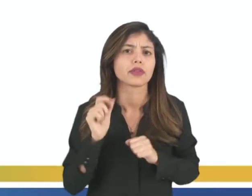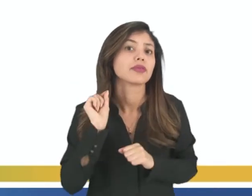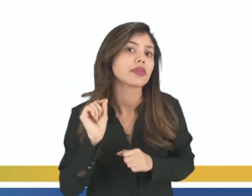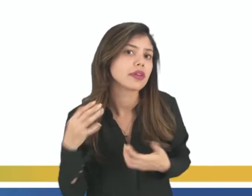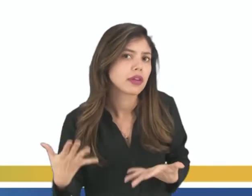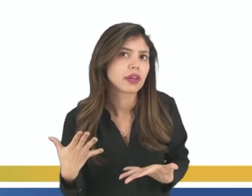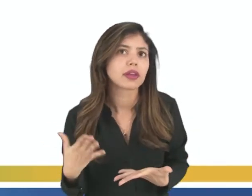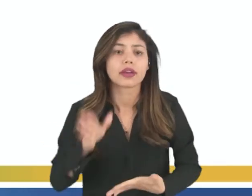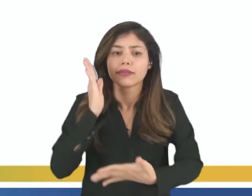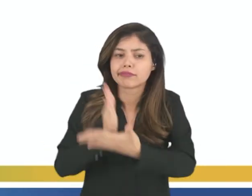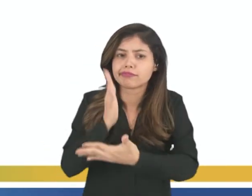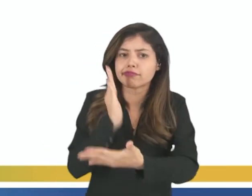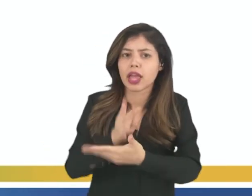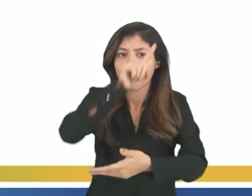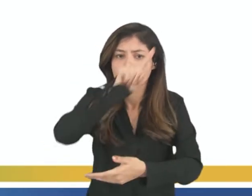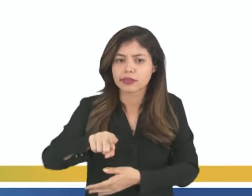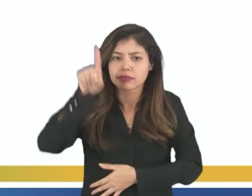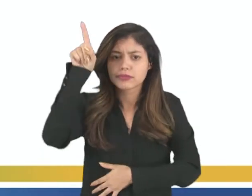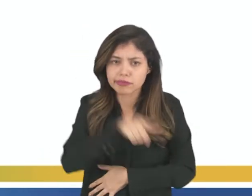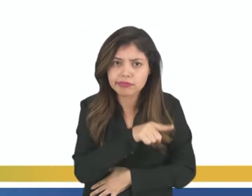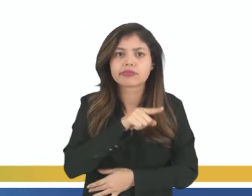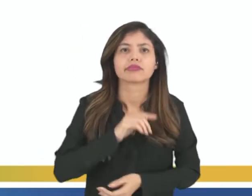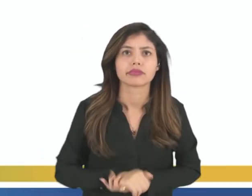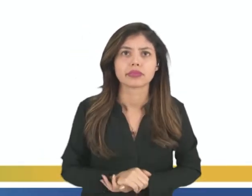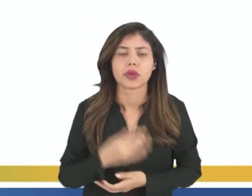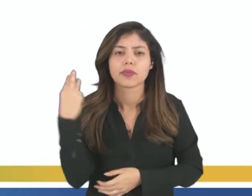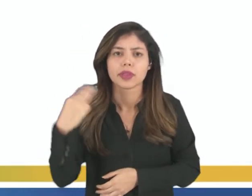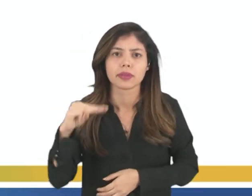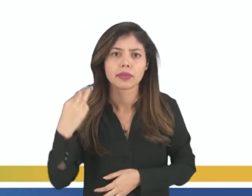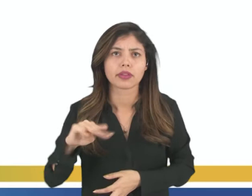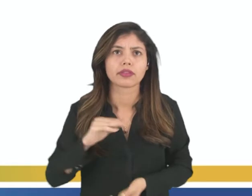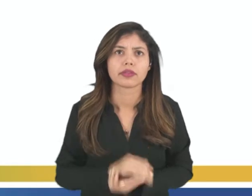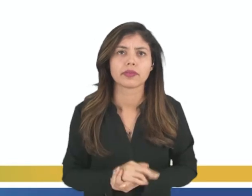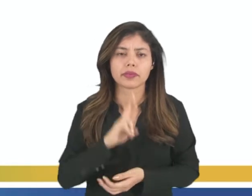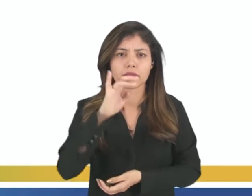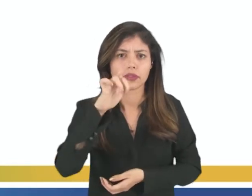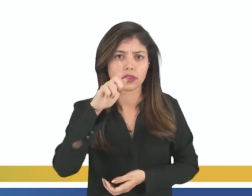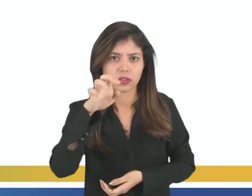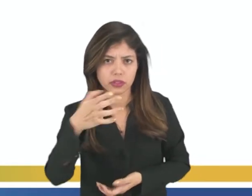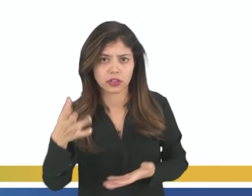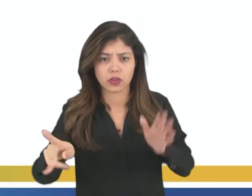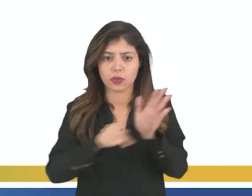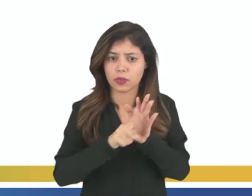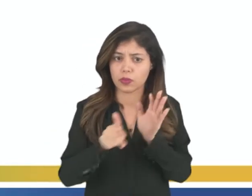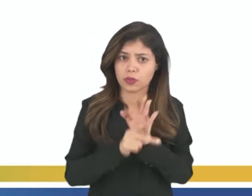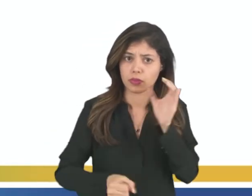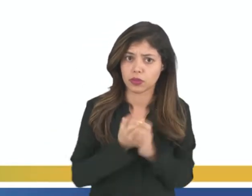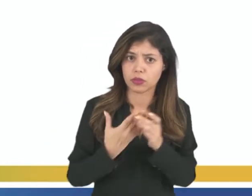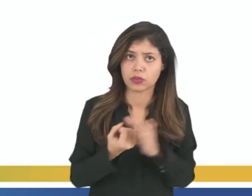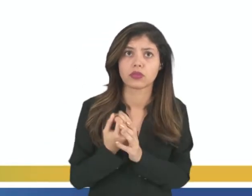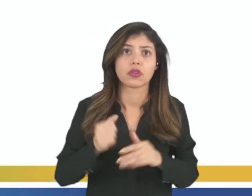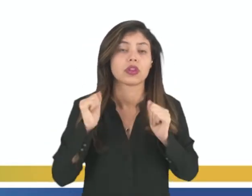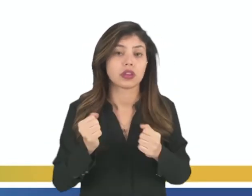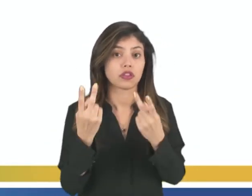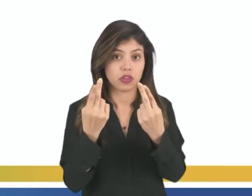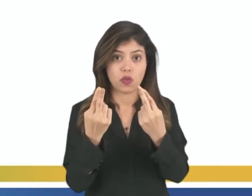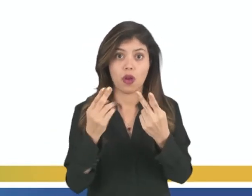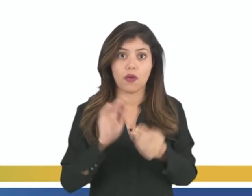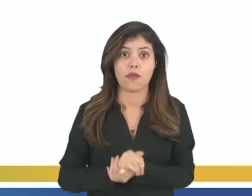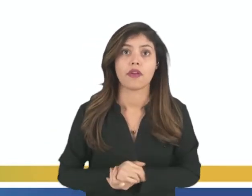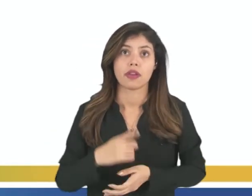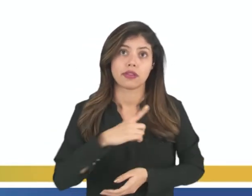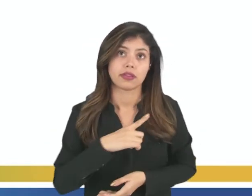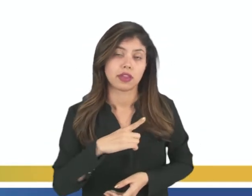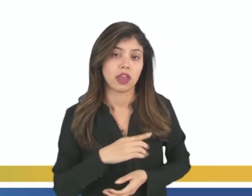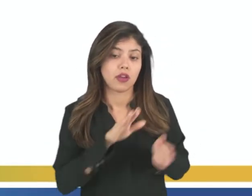precisamos cortar, cancelar, como se fosse um sistema matemático, reagentes ou produtos que sejam iguais e